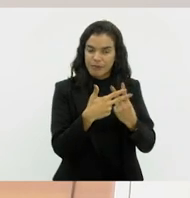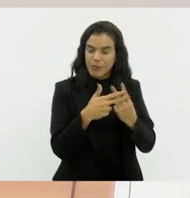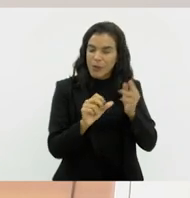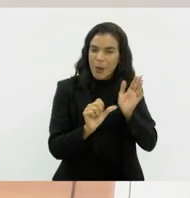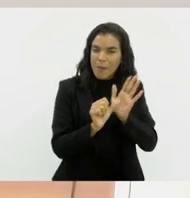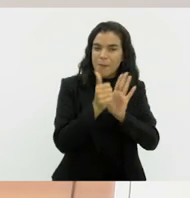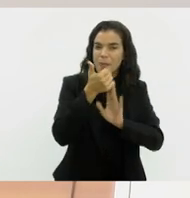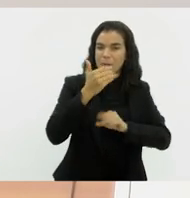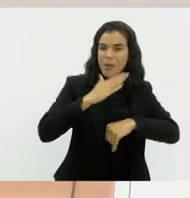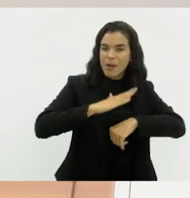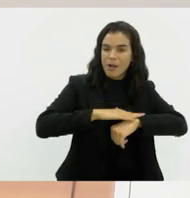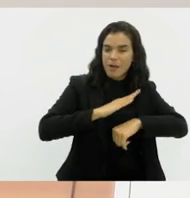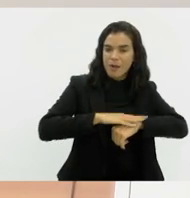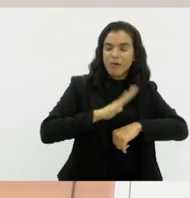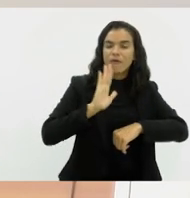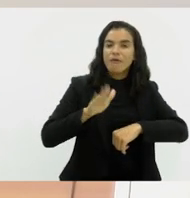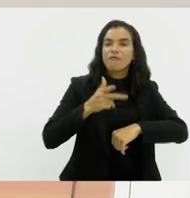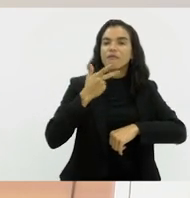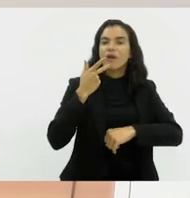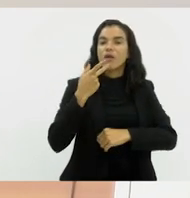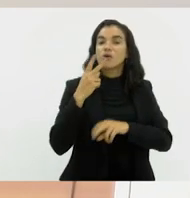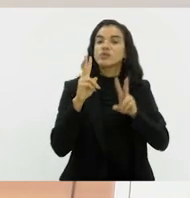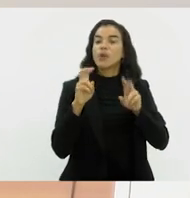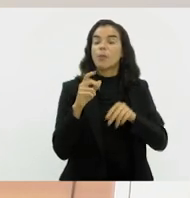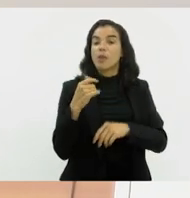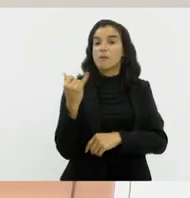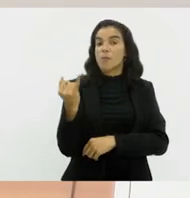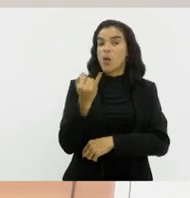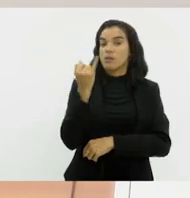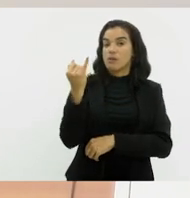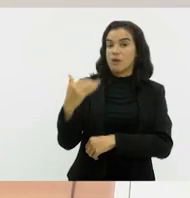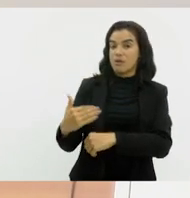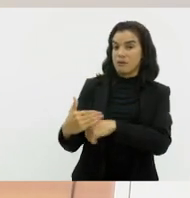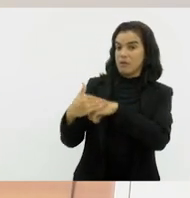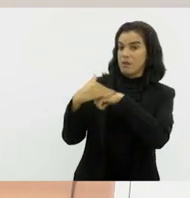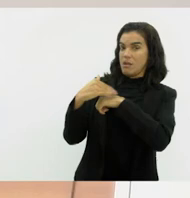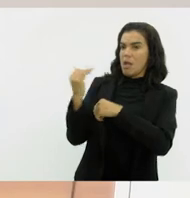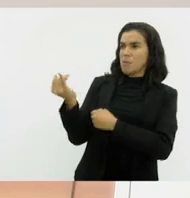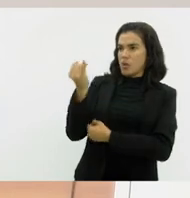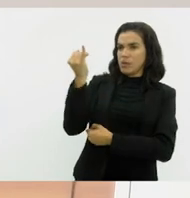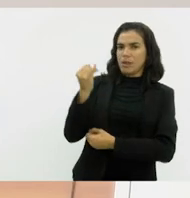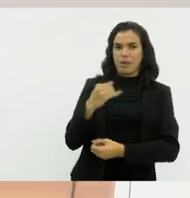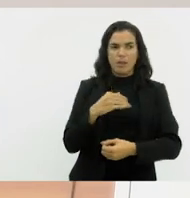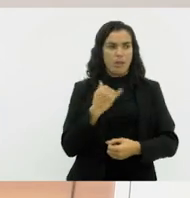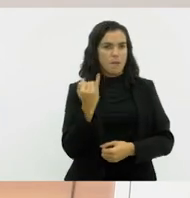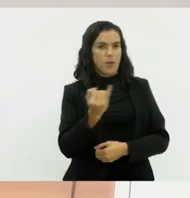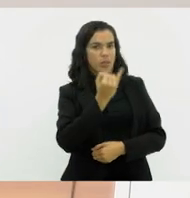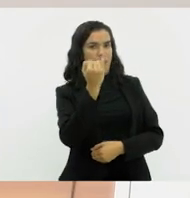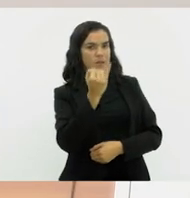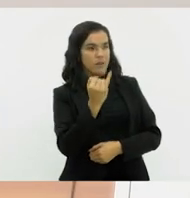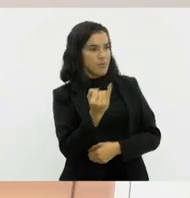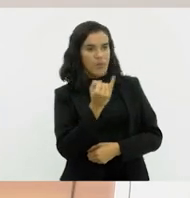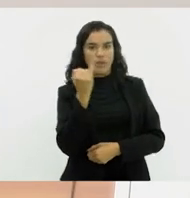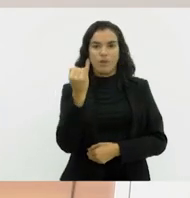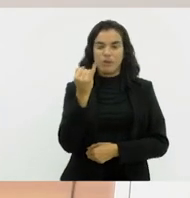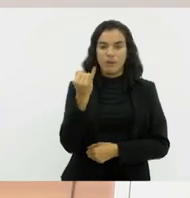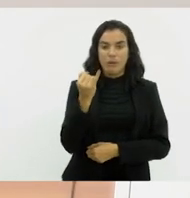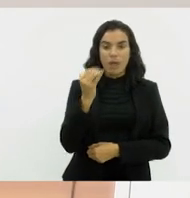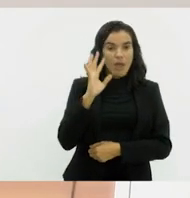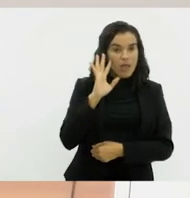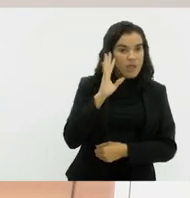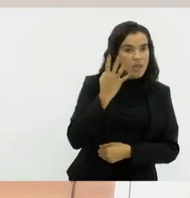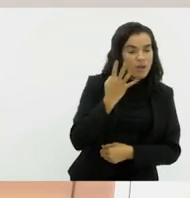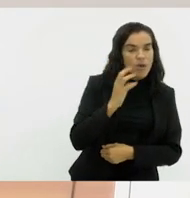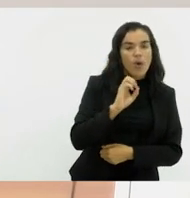colocado como algo que era importante ser solucionado, porque resolver ou minimizar